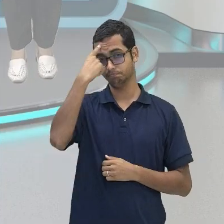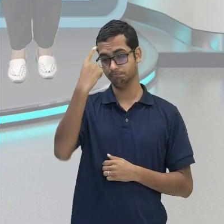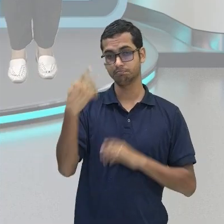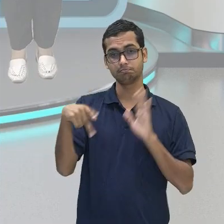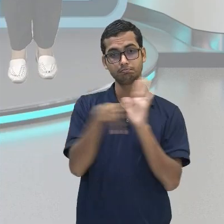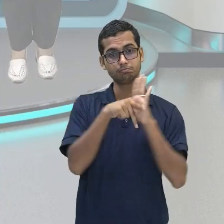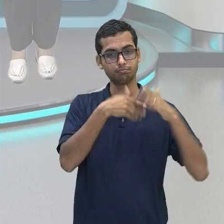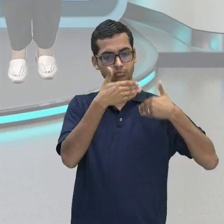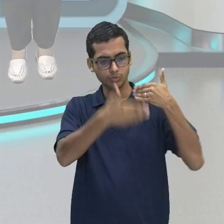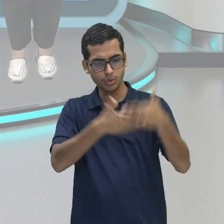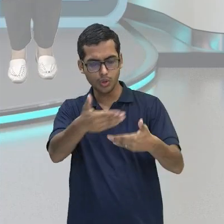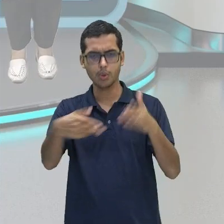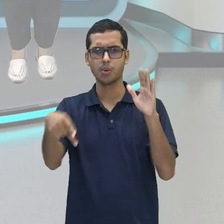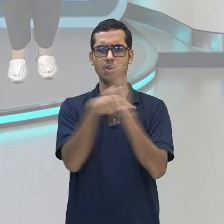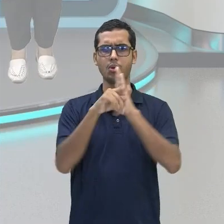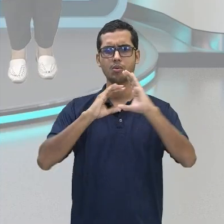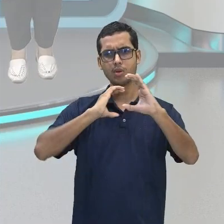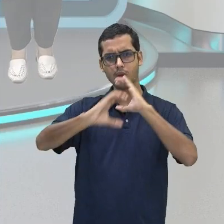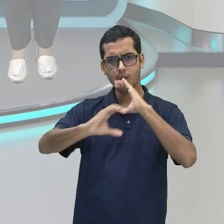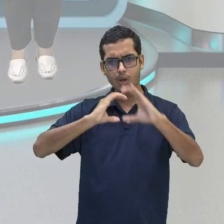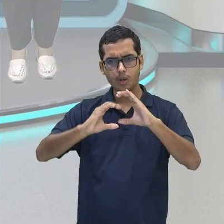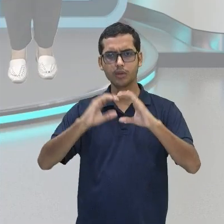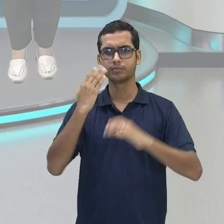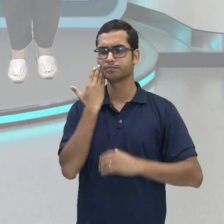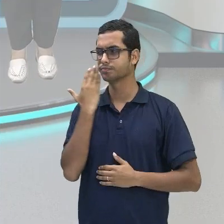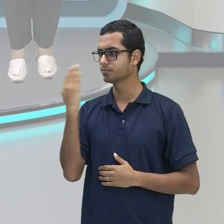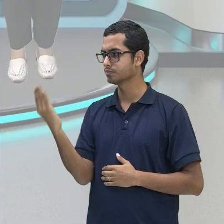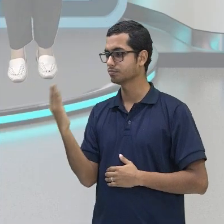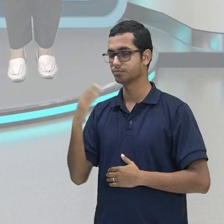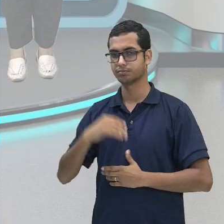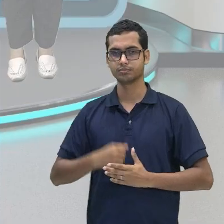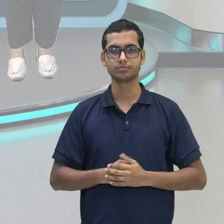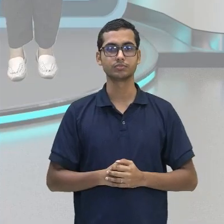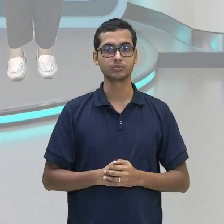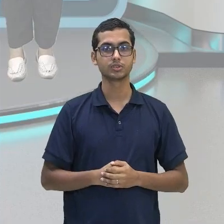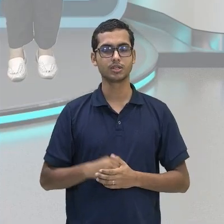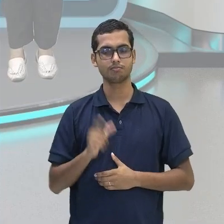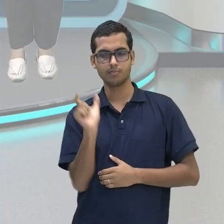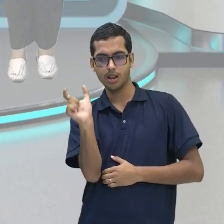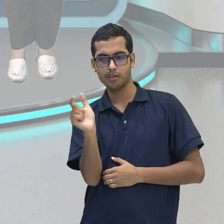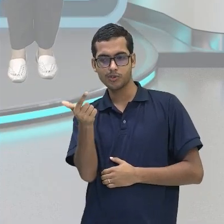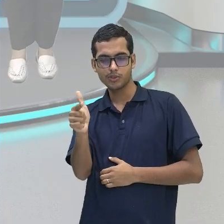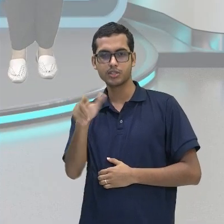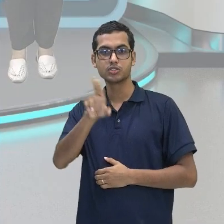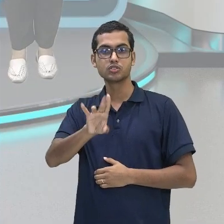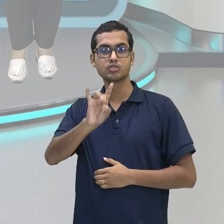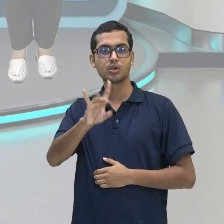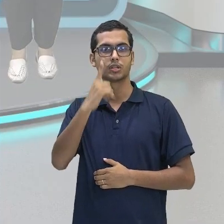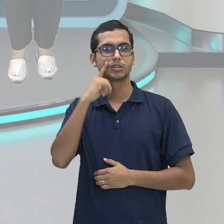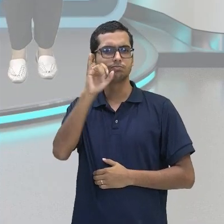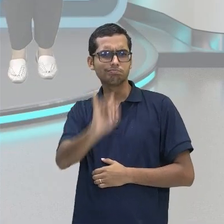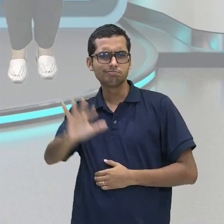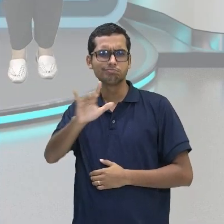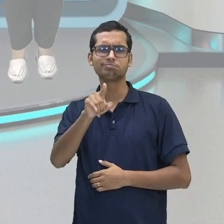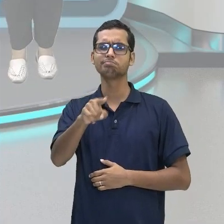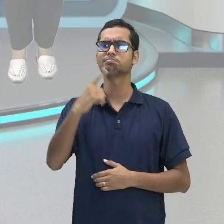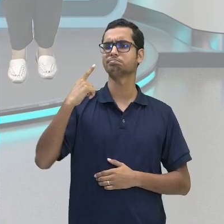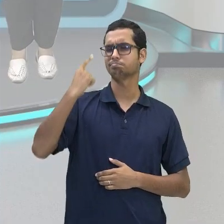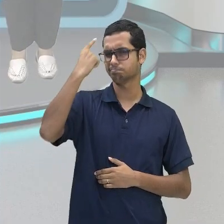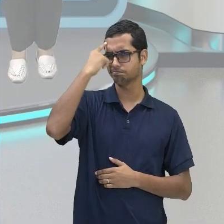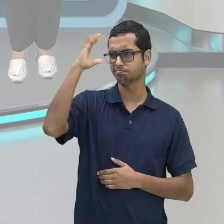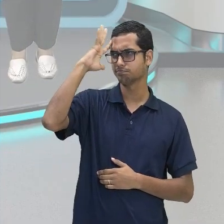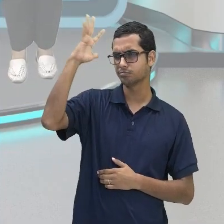de comunicar-se sem palavras que nós lançamos uma questão para vocês. Olhem só, você